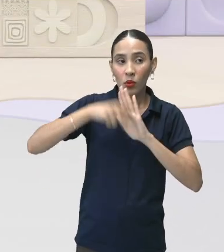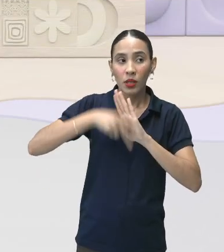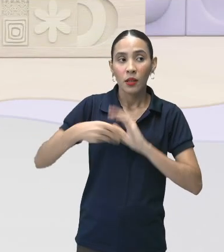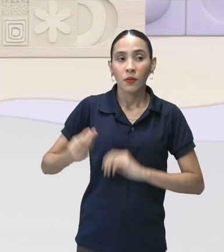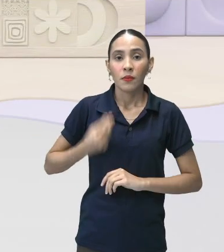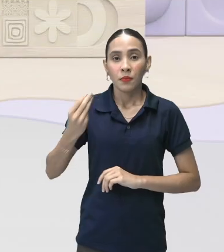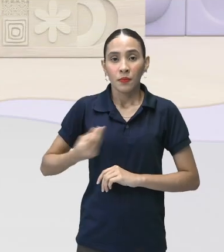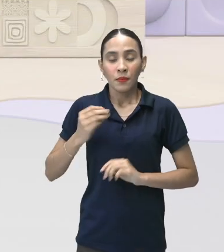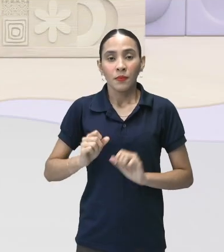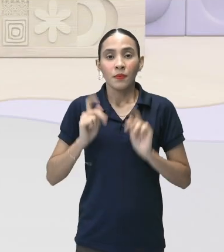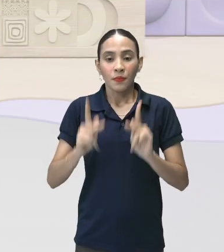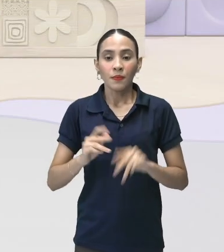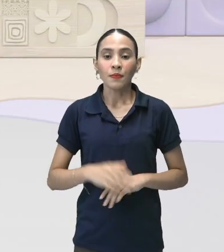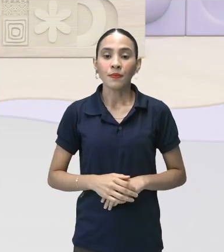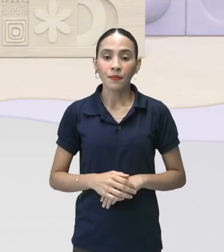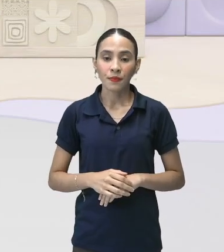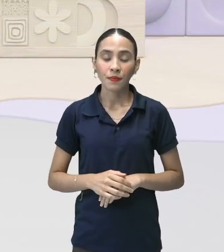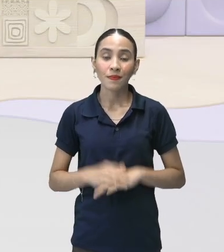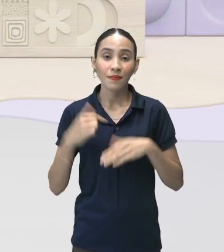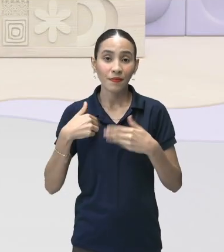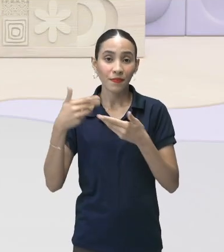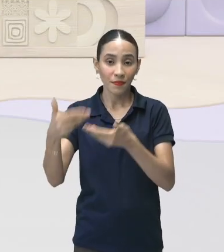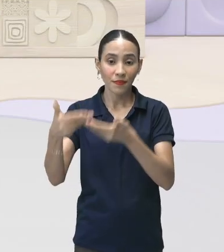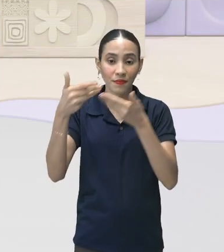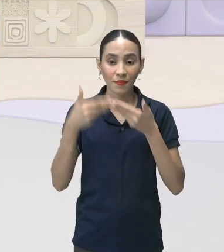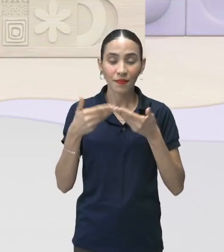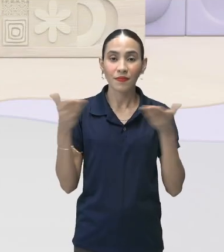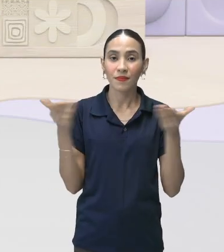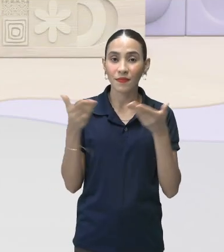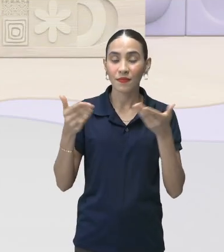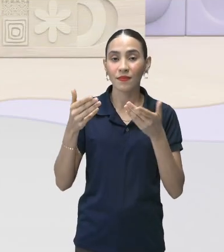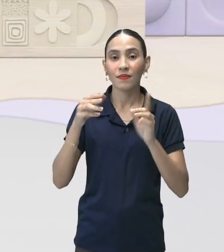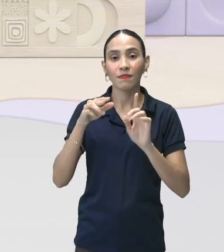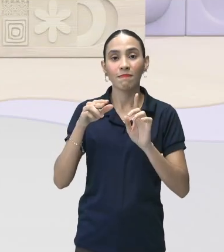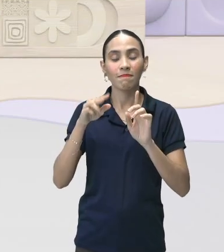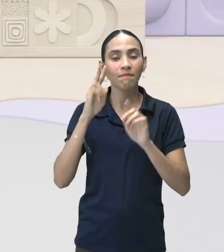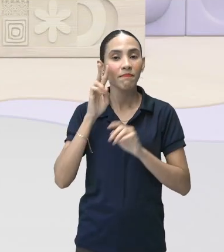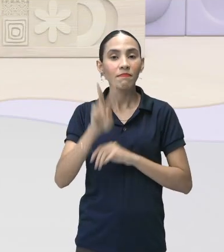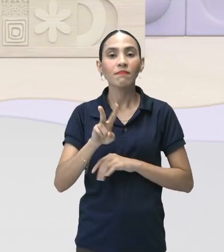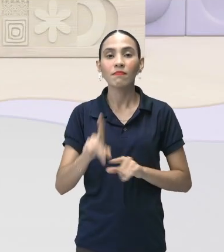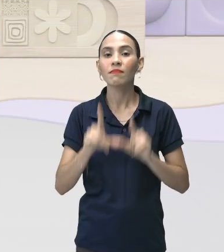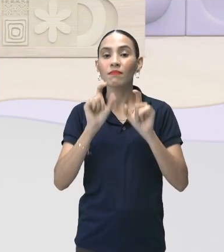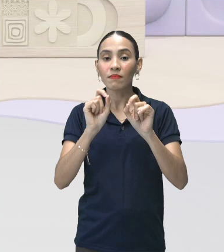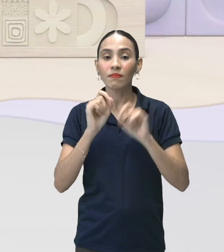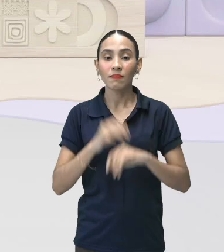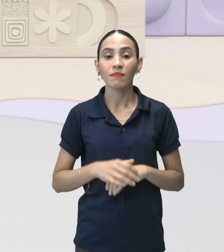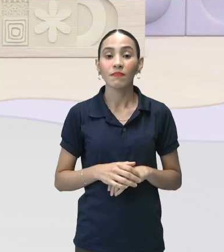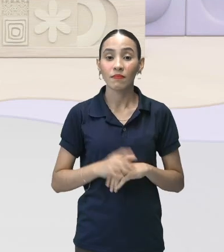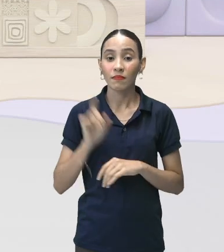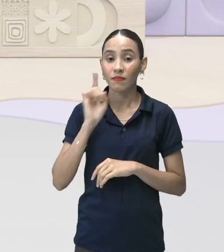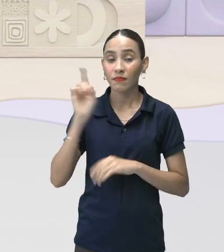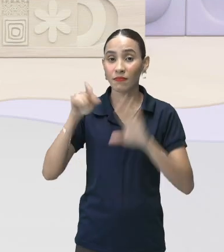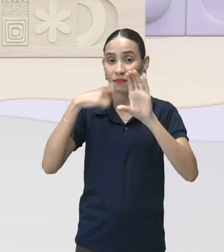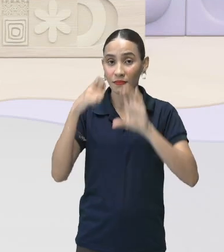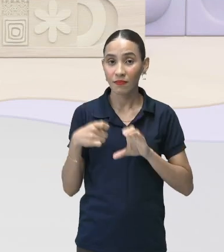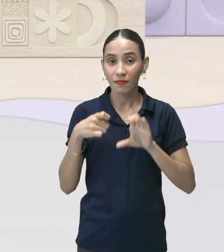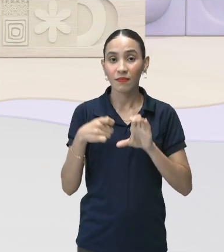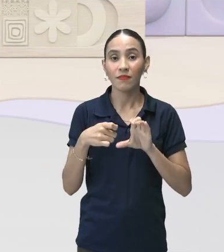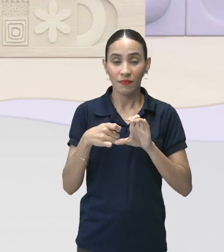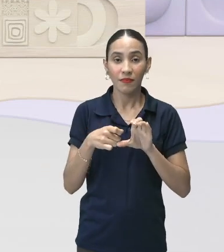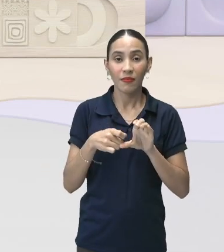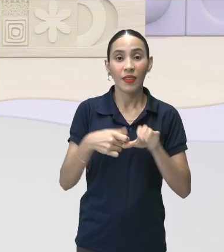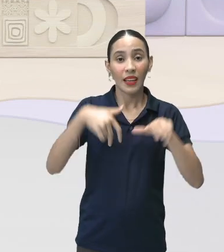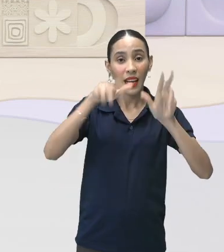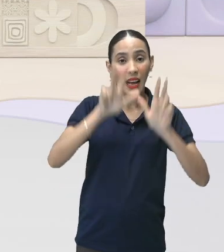vida. Ok? Então, eu vou te convidar nesse momento para olhar com muita atenção essa animação da águia e da